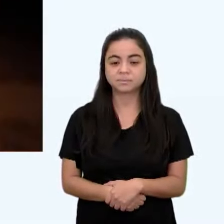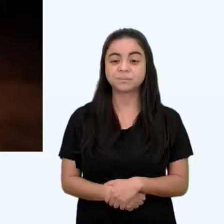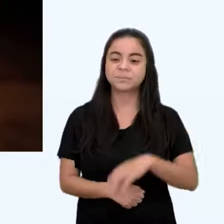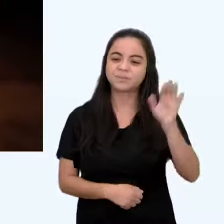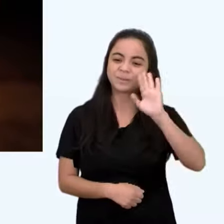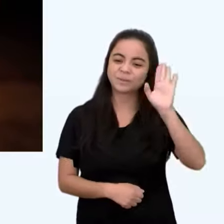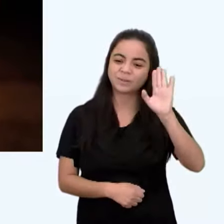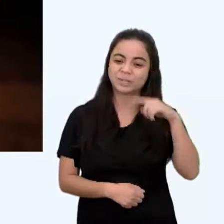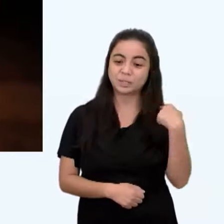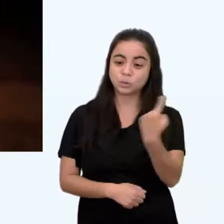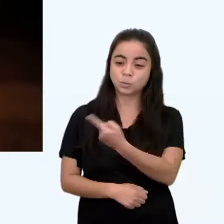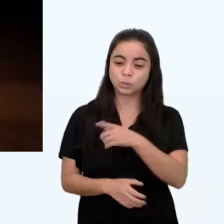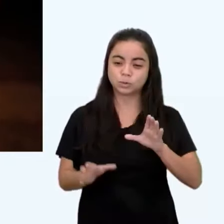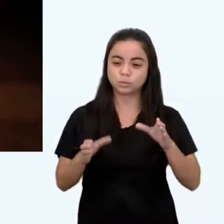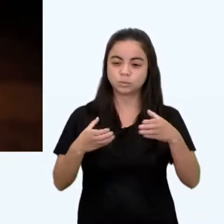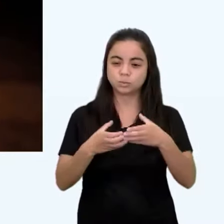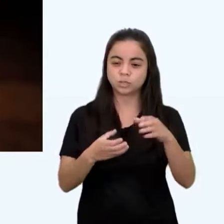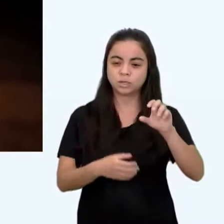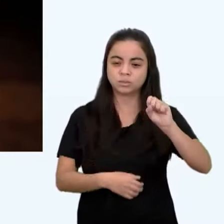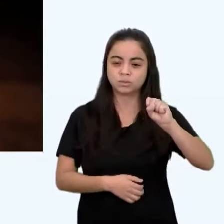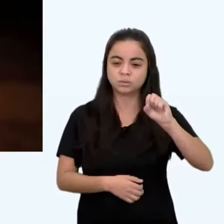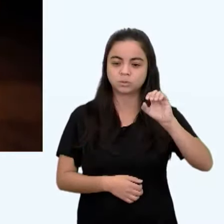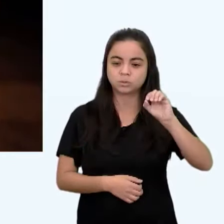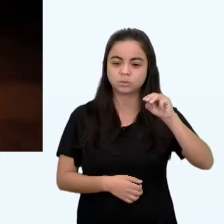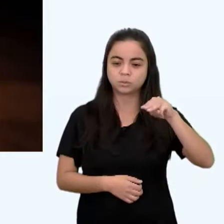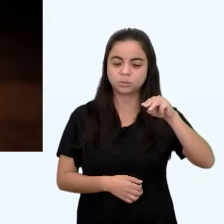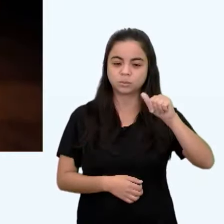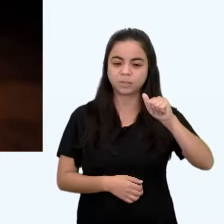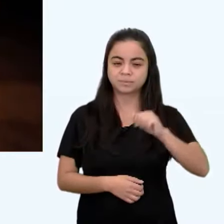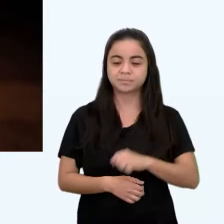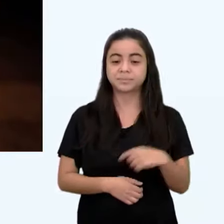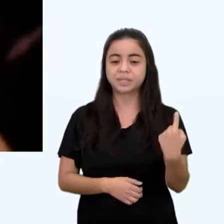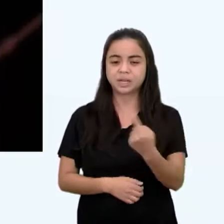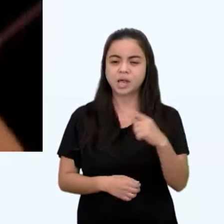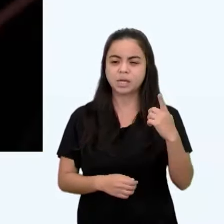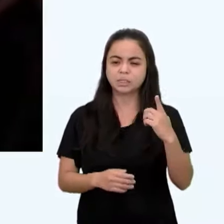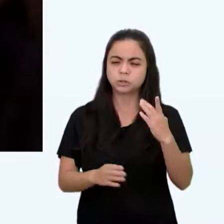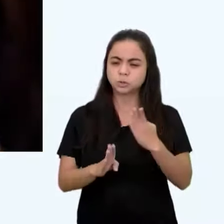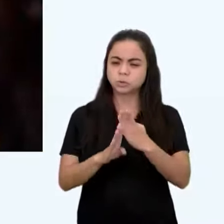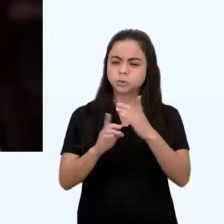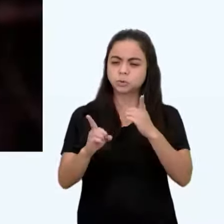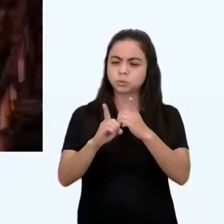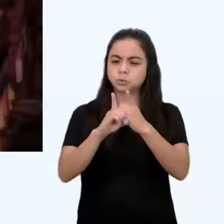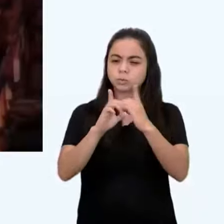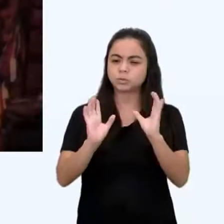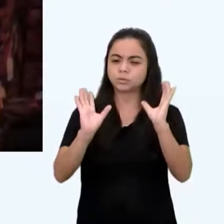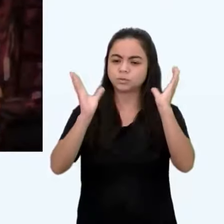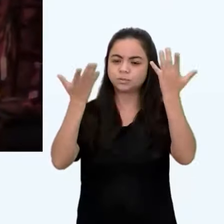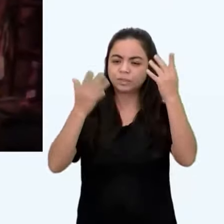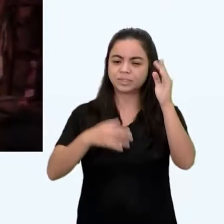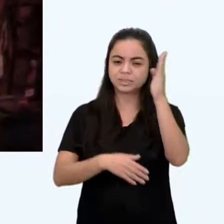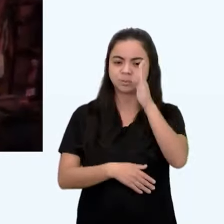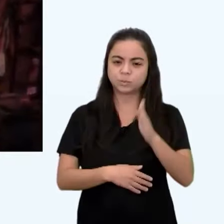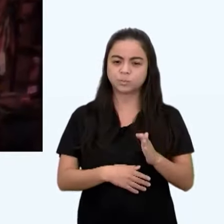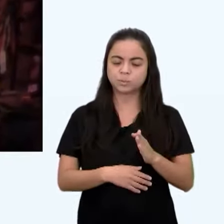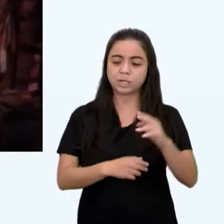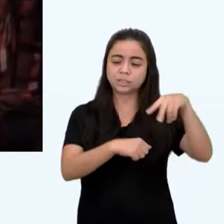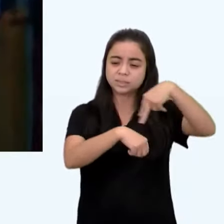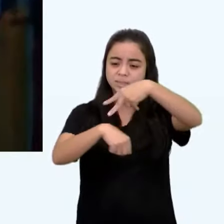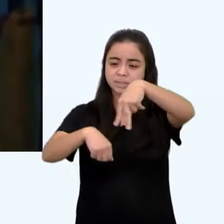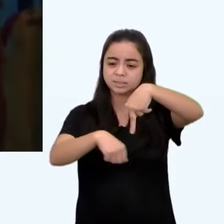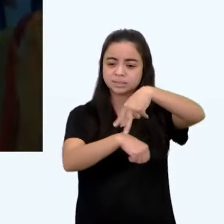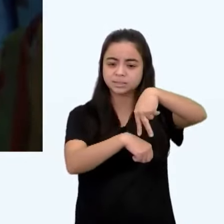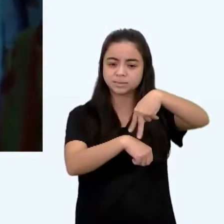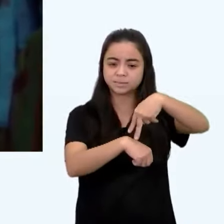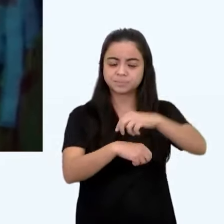Oi, nós somos a Companhia Soma. A gente se encontrou com essas festas populares através da dança. Por meio dela, a